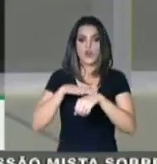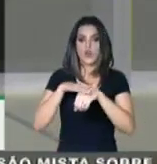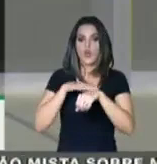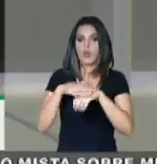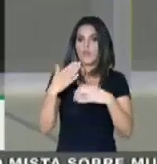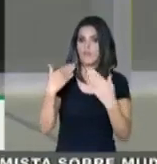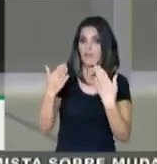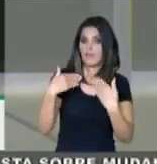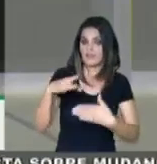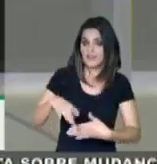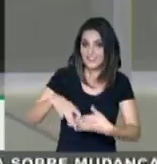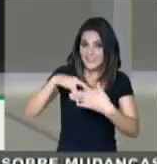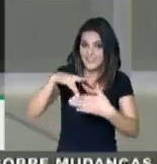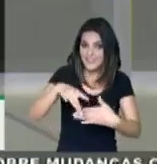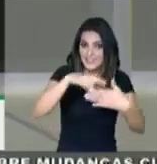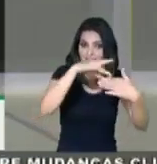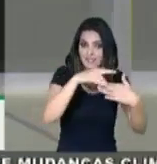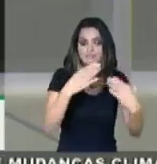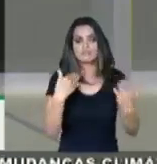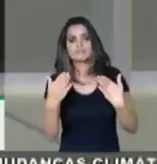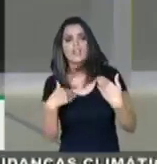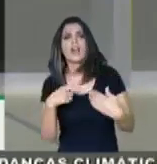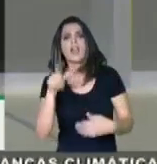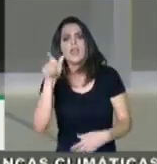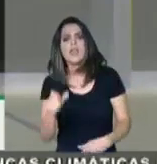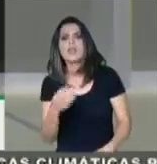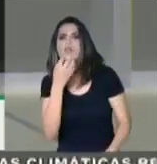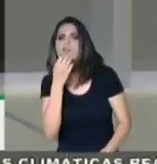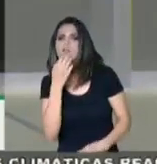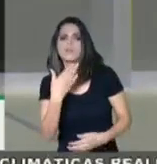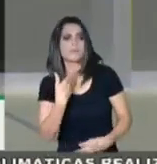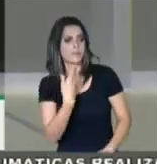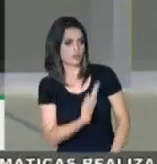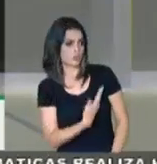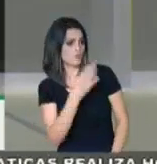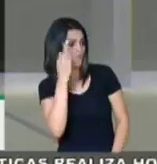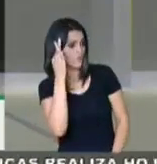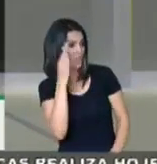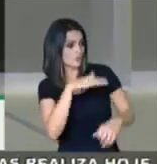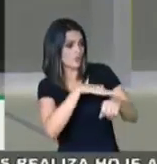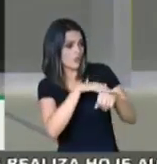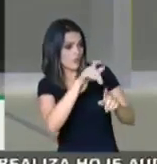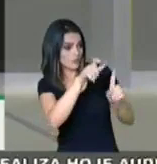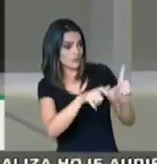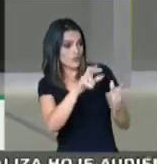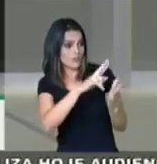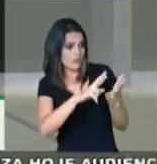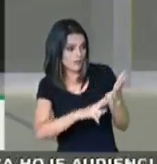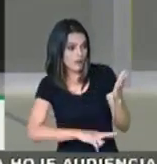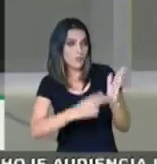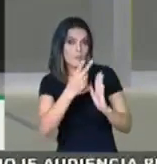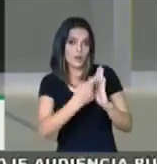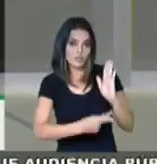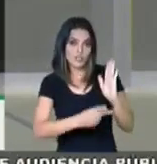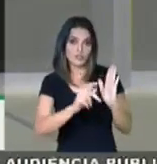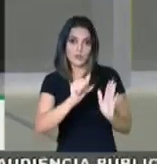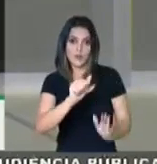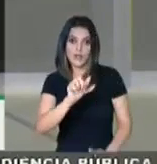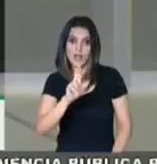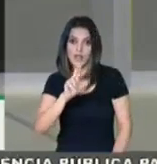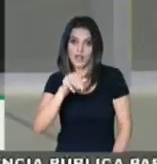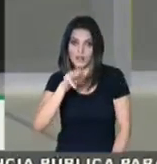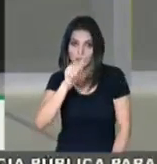conversa de líderes, me pediu para que conversasse com o relator do projeto das armas, porque tínhamos